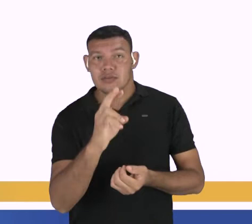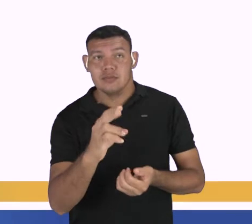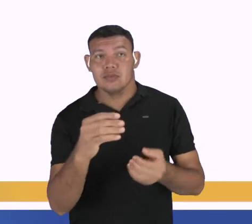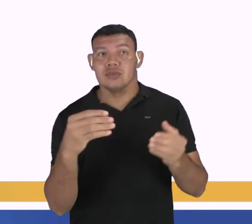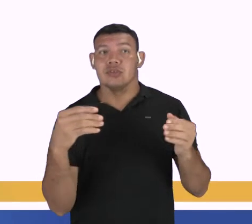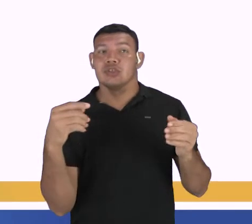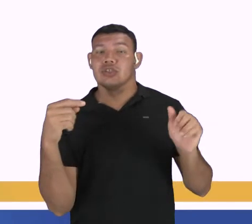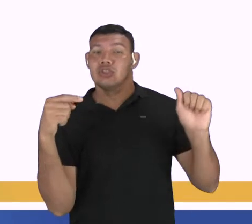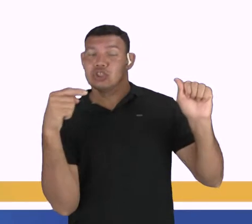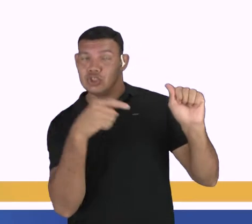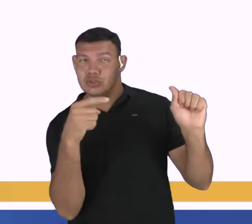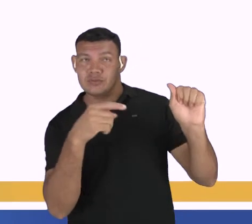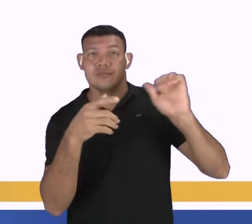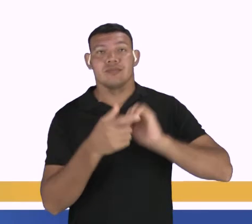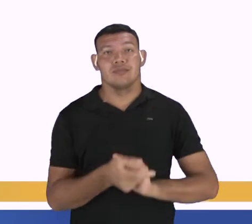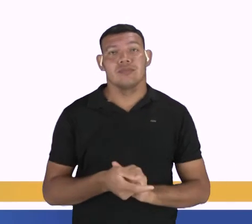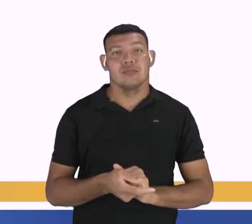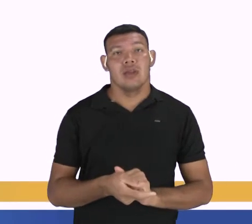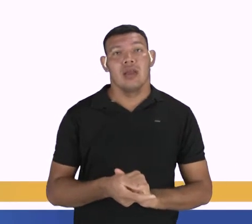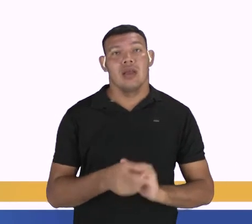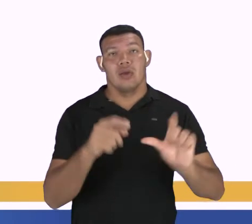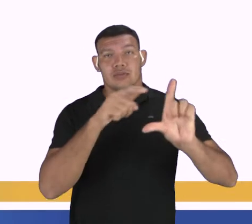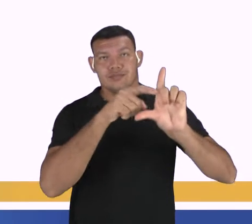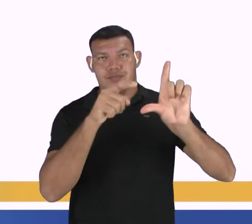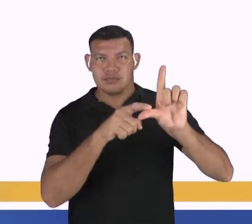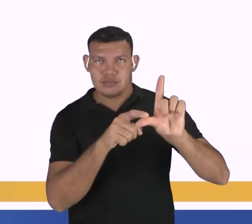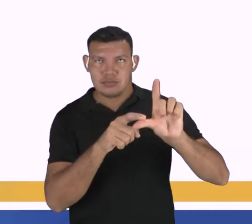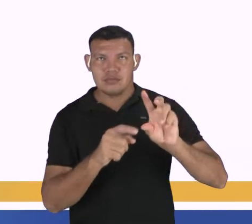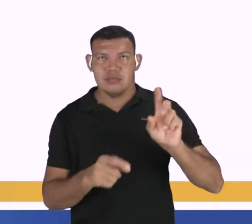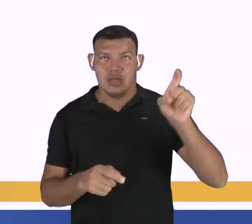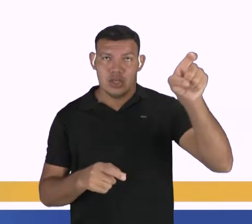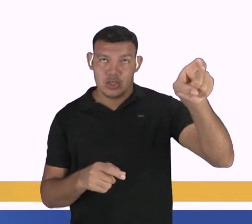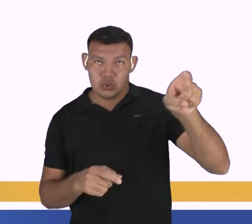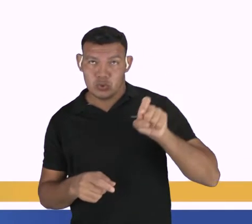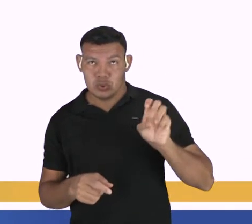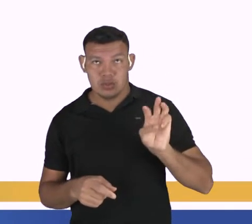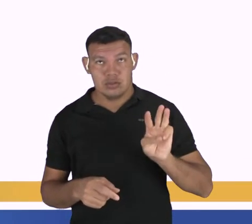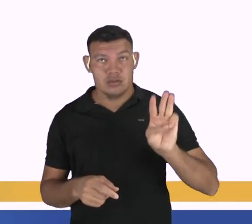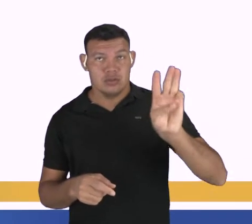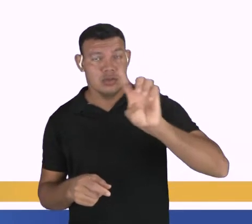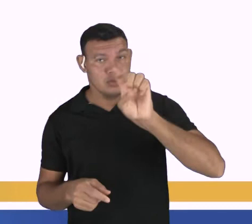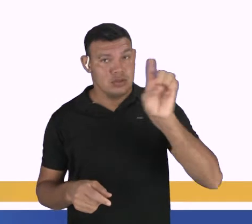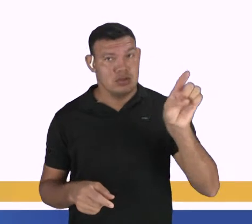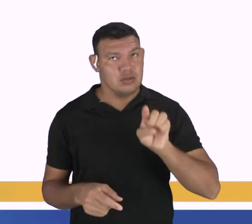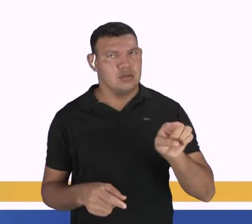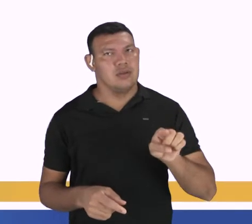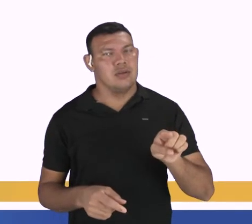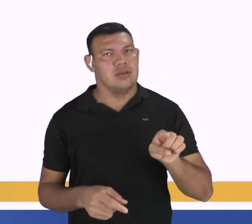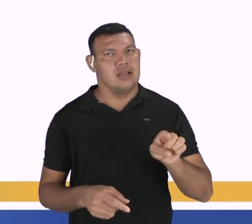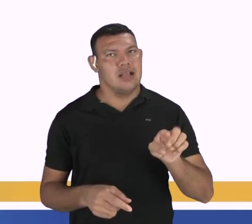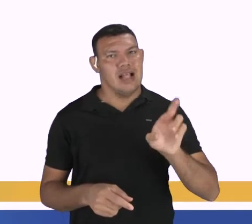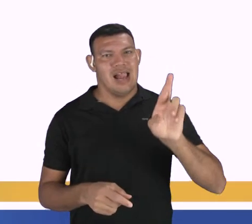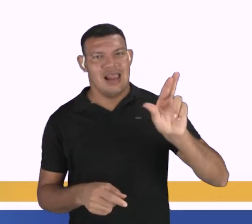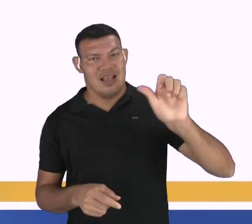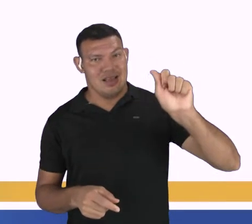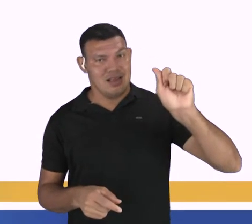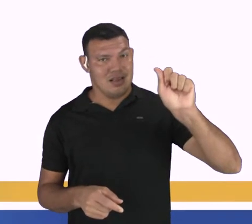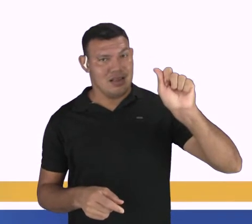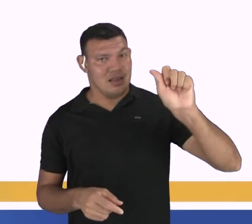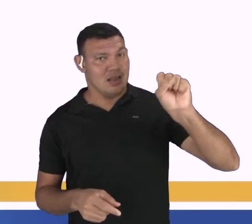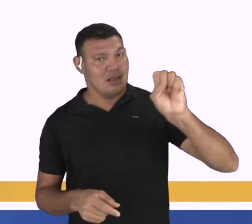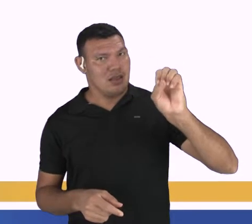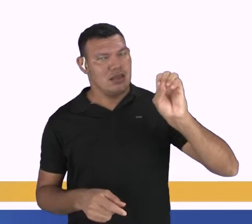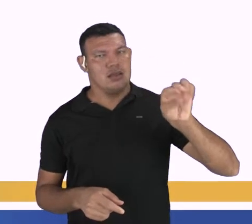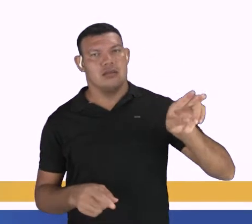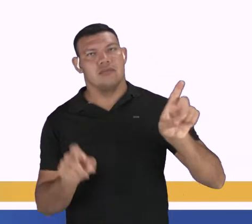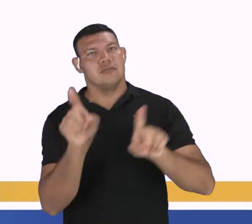seria justamente o ângulo XWZ. Não se confunda repetindo, tá? Ele não é um ângulo raso, porque as setinhas